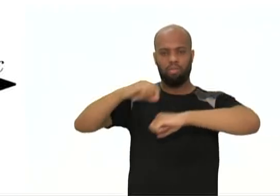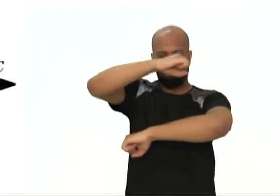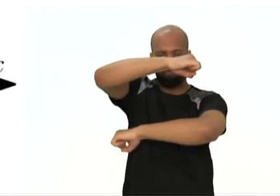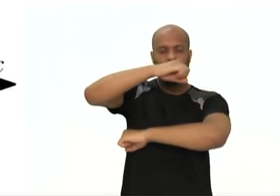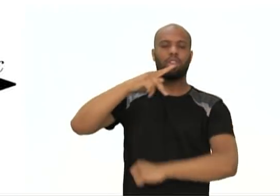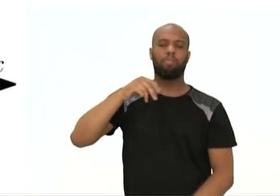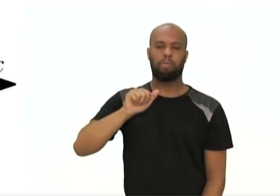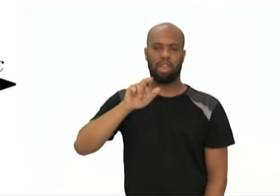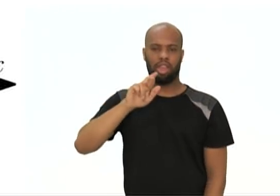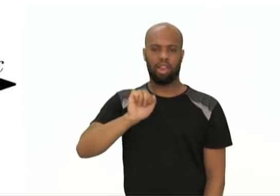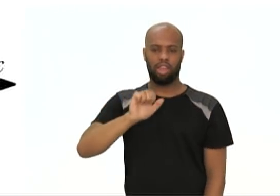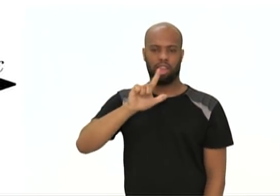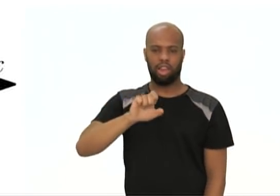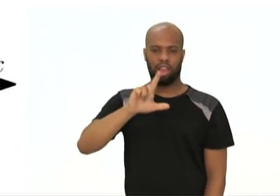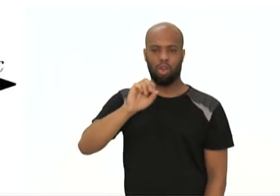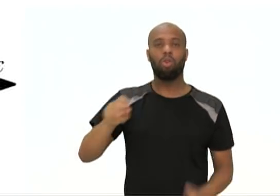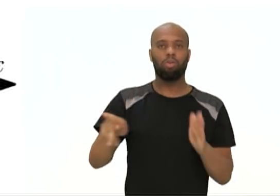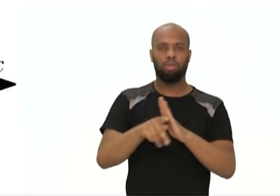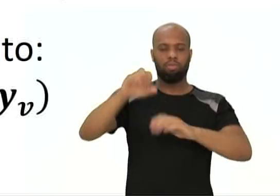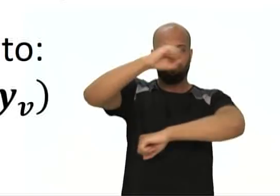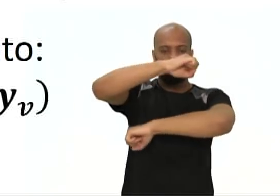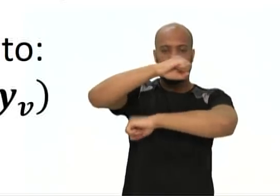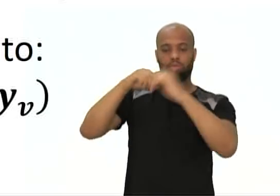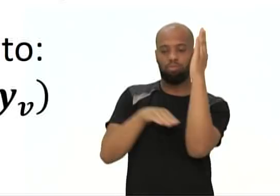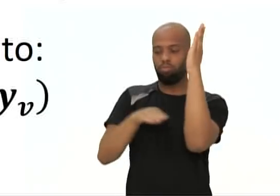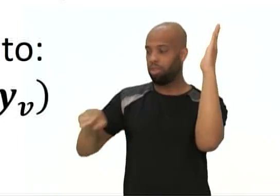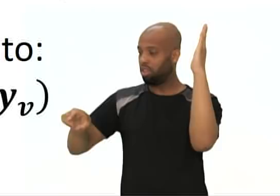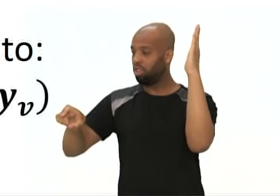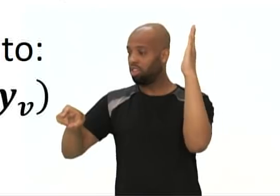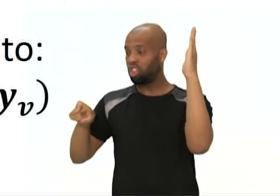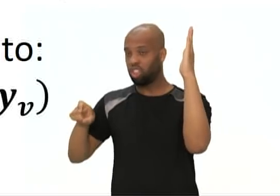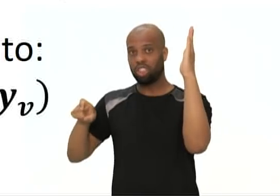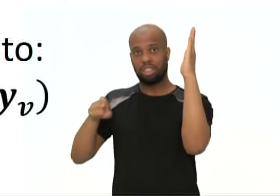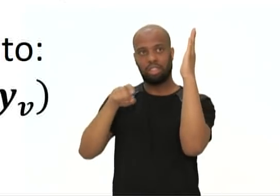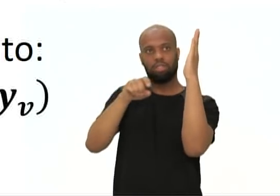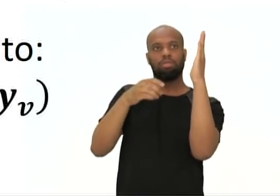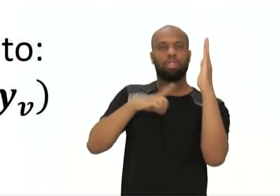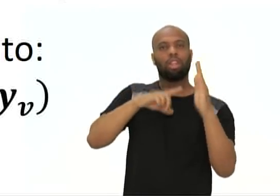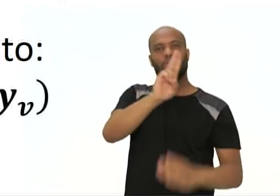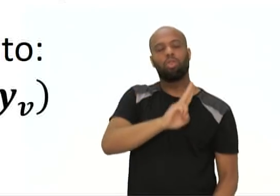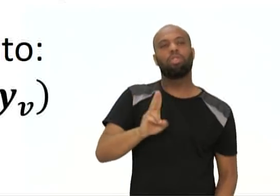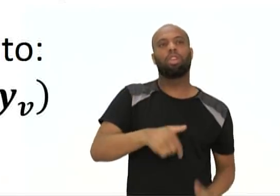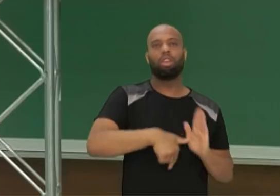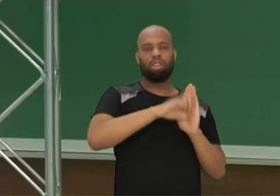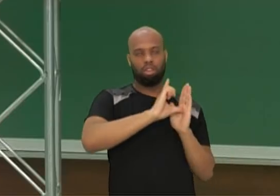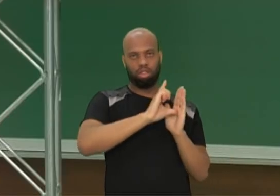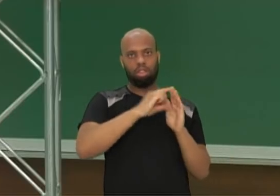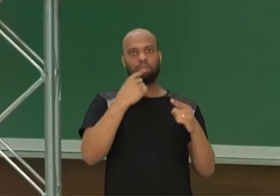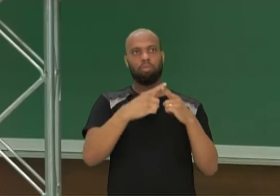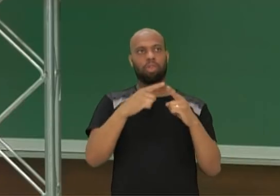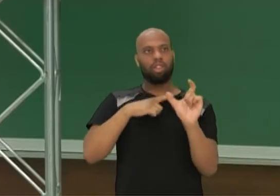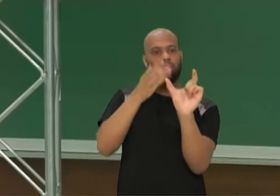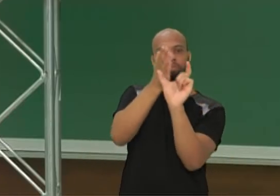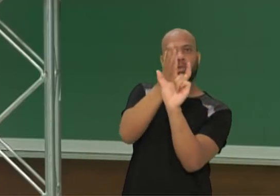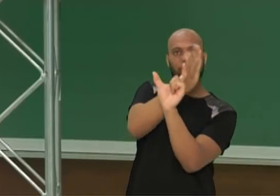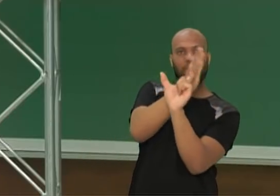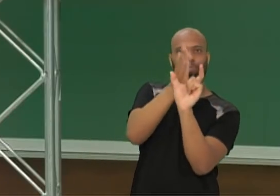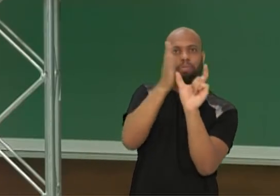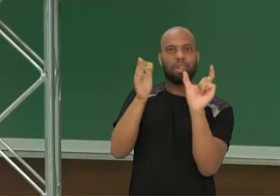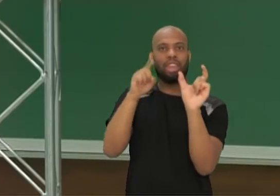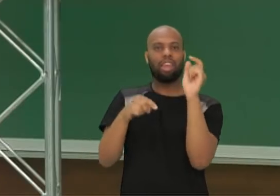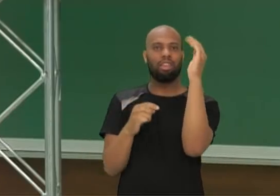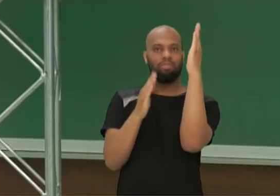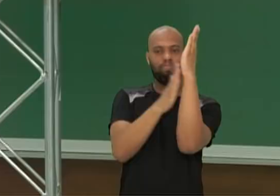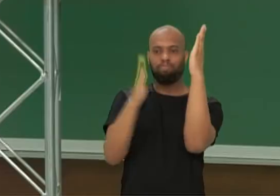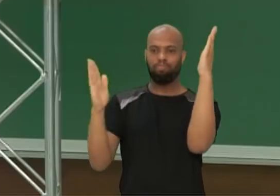Então, quem é que vai aparecer na frente da minha equação? X, tá? Isso a gente vai tirando da